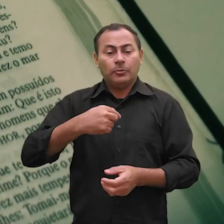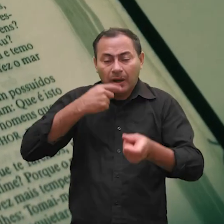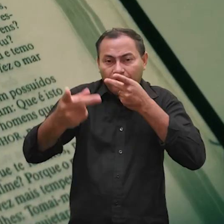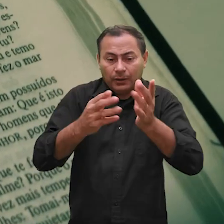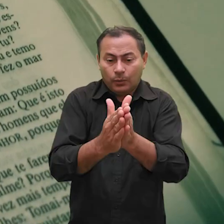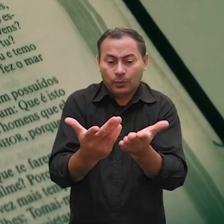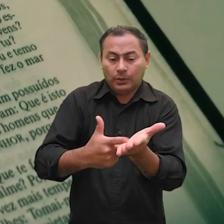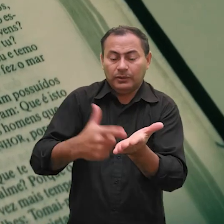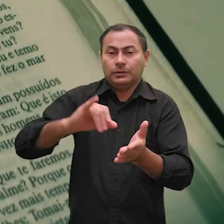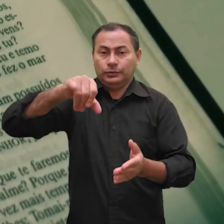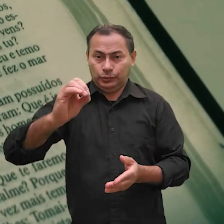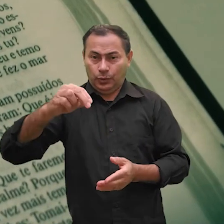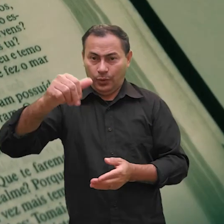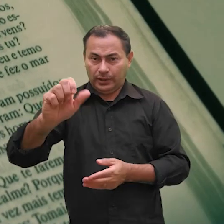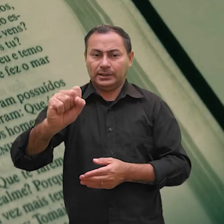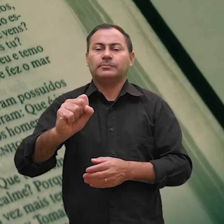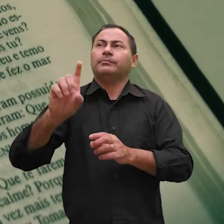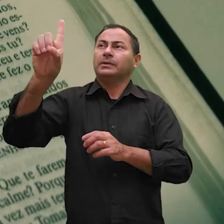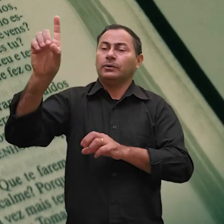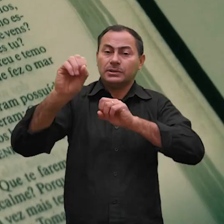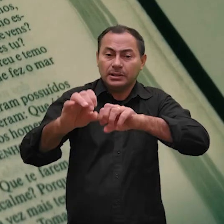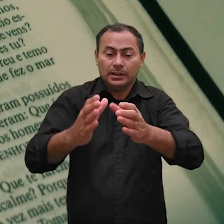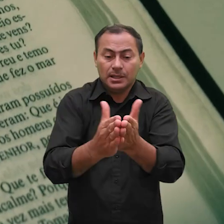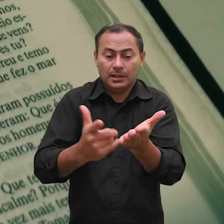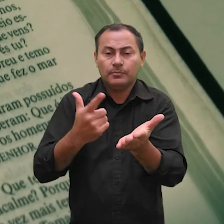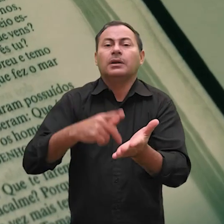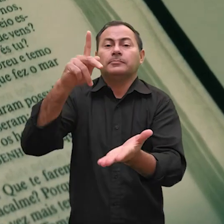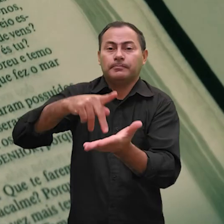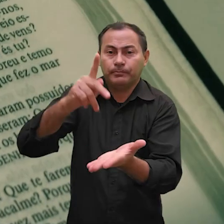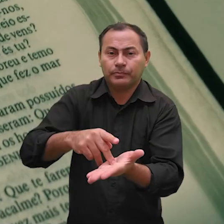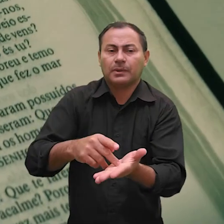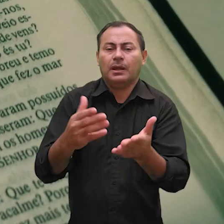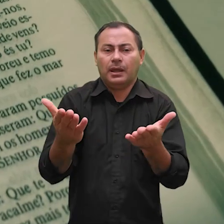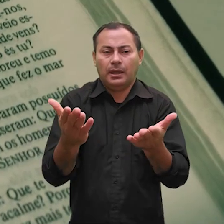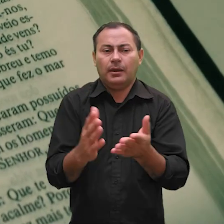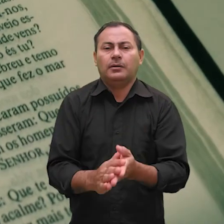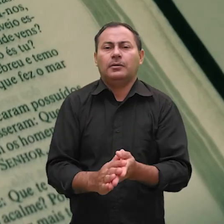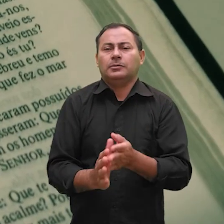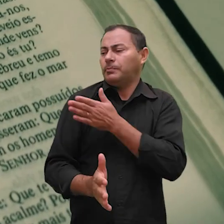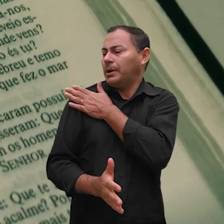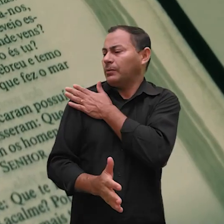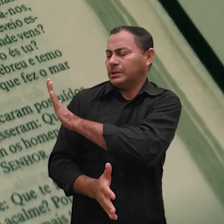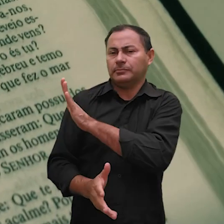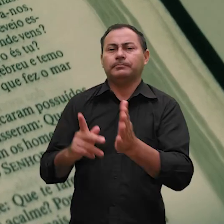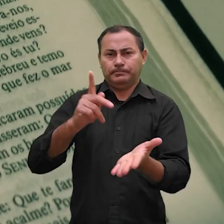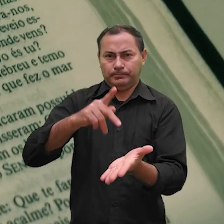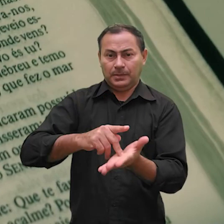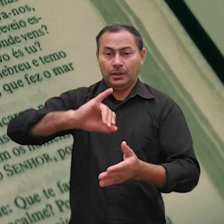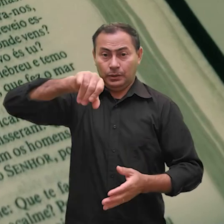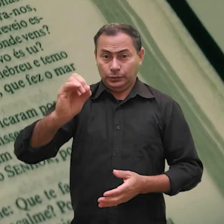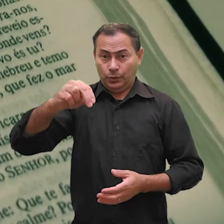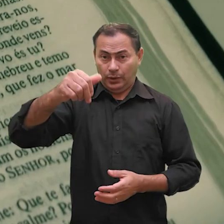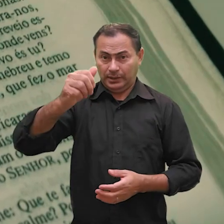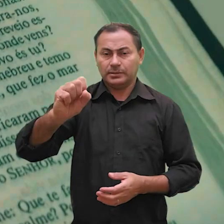bastante incisivo sobre a verdade que Deus nos ensina neste livro. É a verdade sobre preconceitos. Na